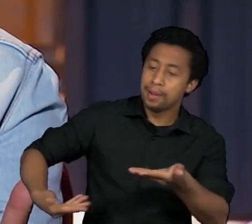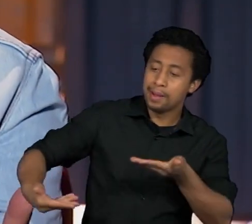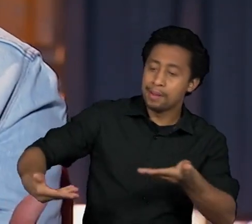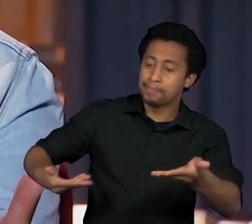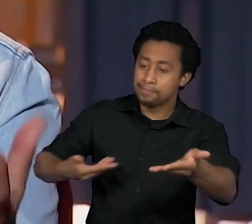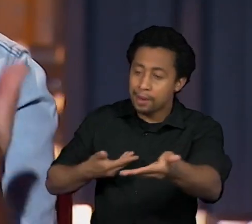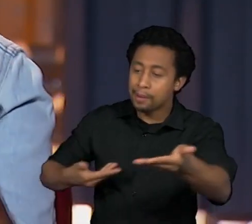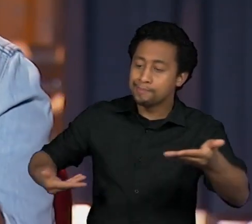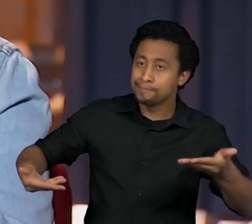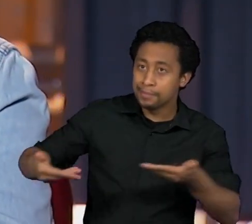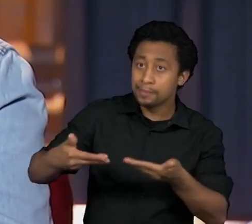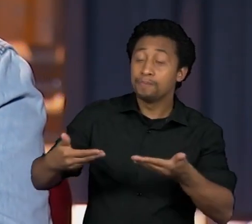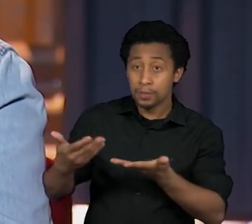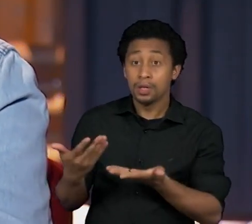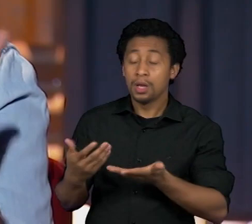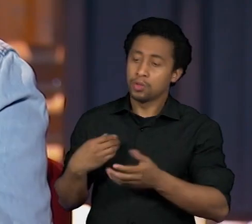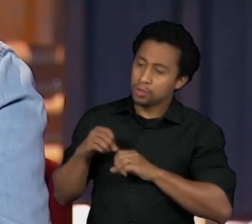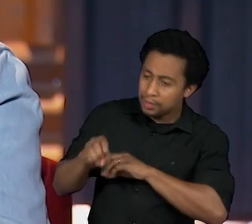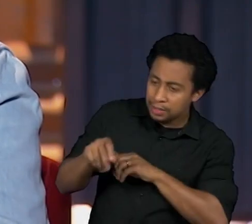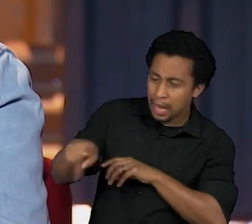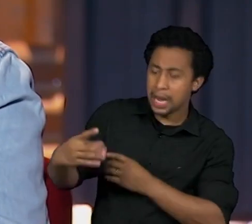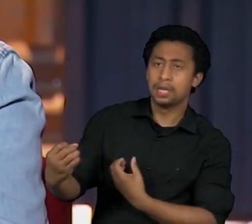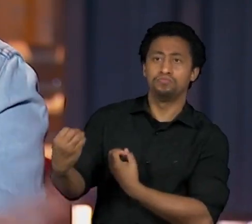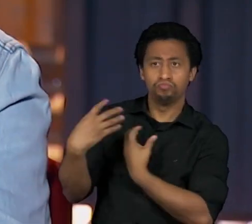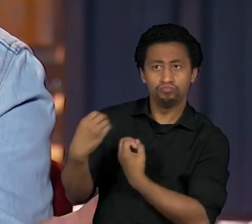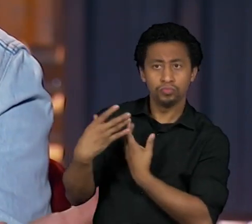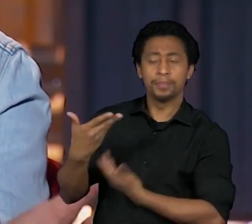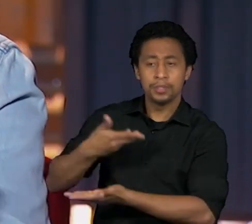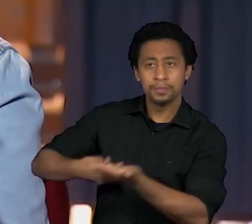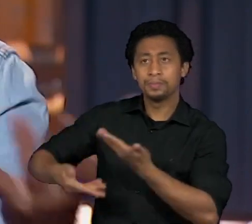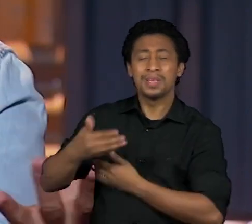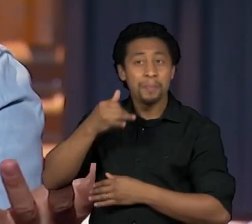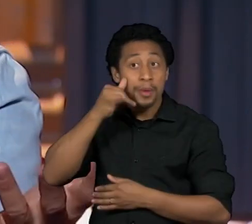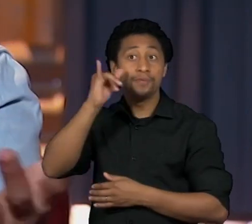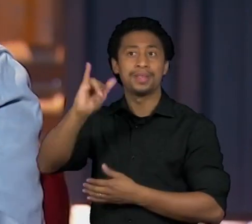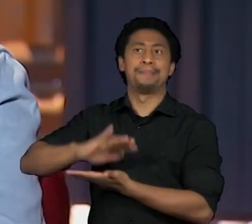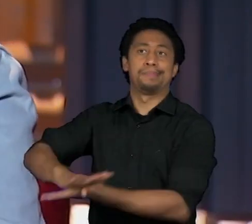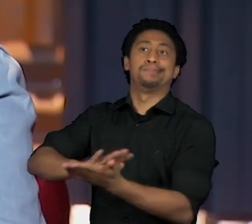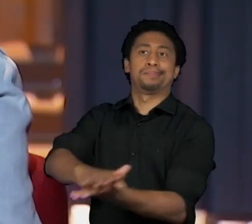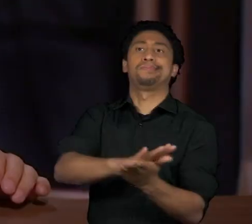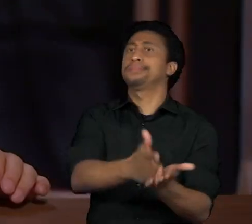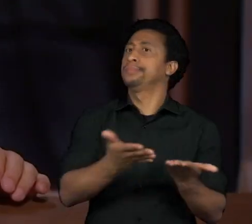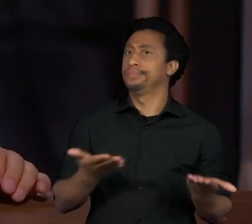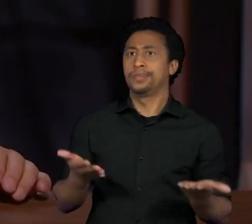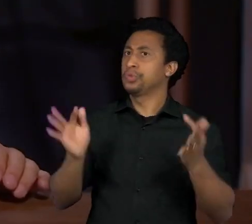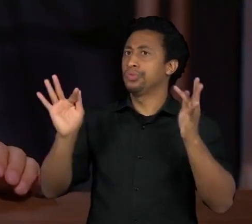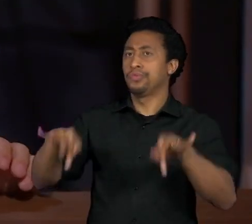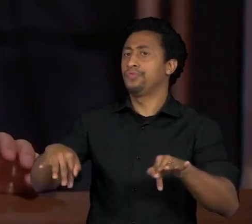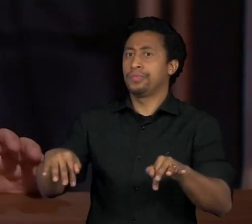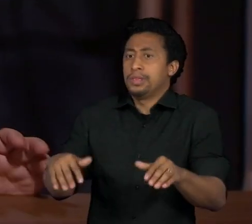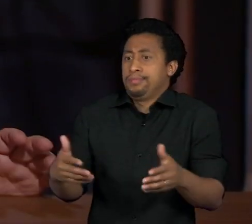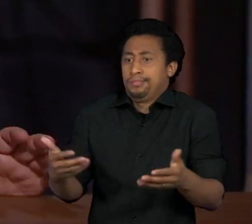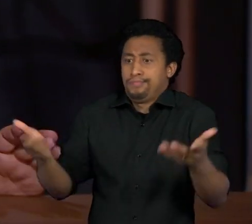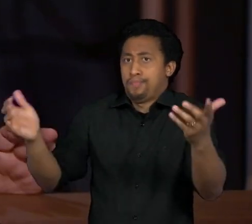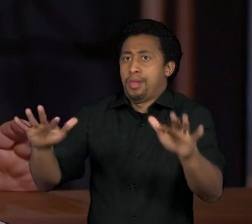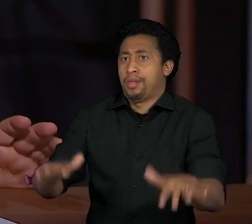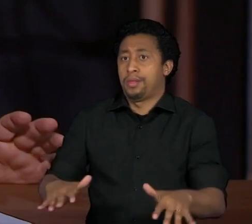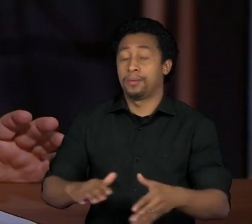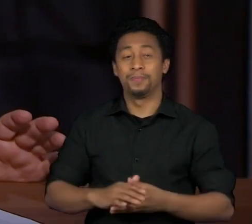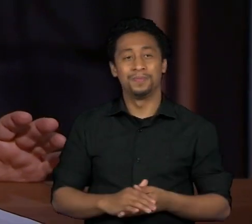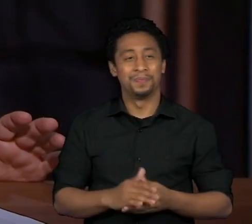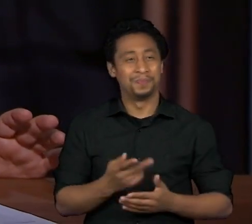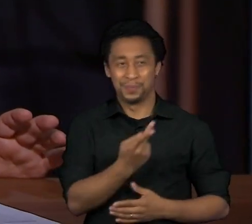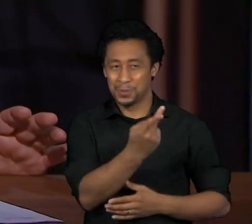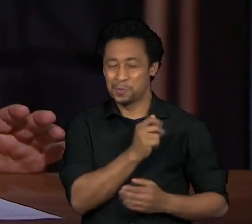a floresta e não espoliar e tirar tudo que eles têm e, no final, destruir. No final, não vai sobrar nada. Aí nós estamos 100% juntos, tá,